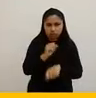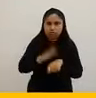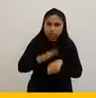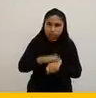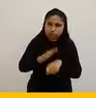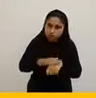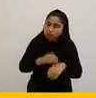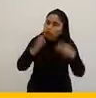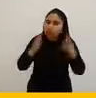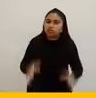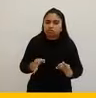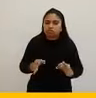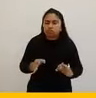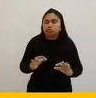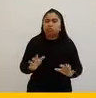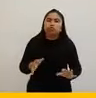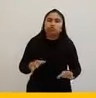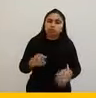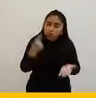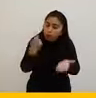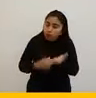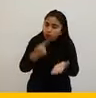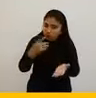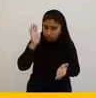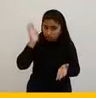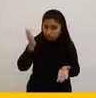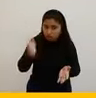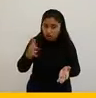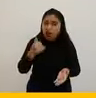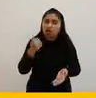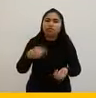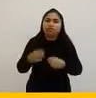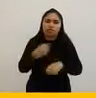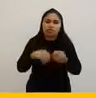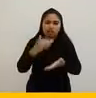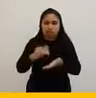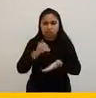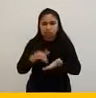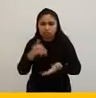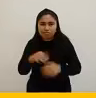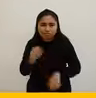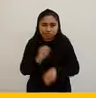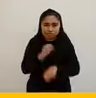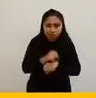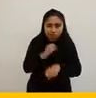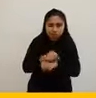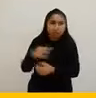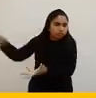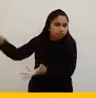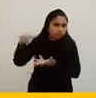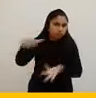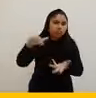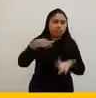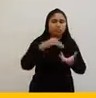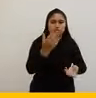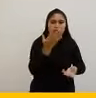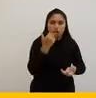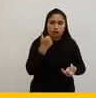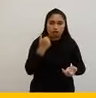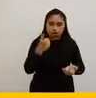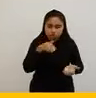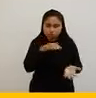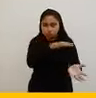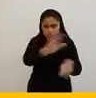aqui reafirmado o compromisso da administração pública municipal no fornecimento dos kits merendas para